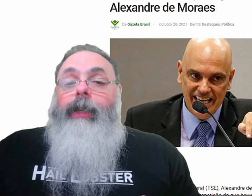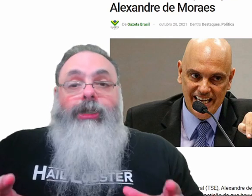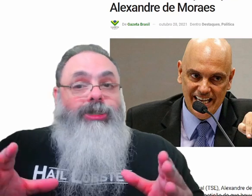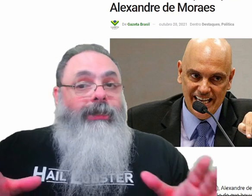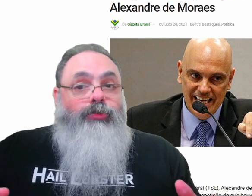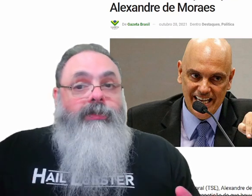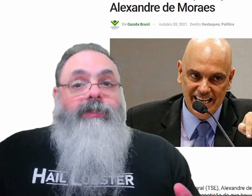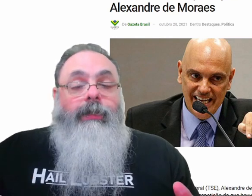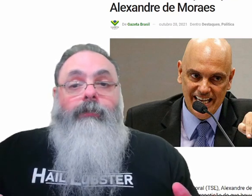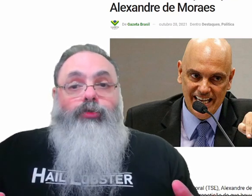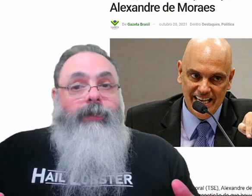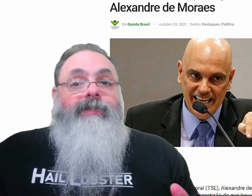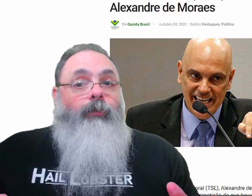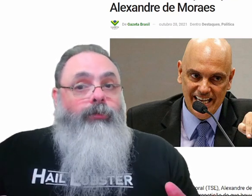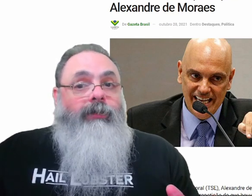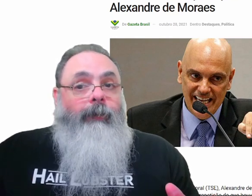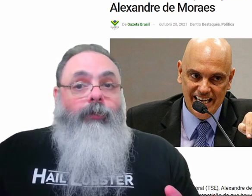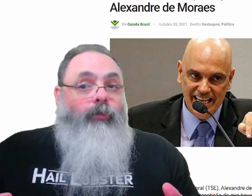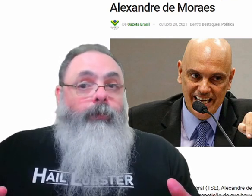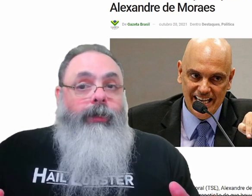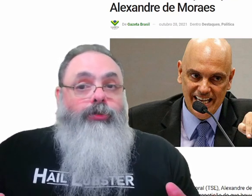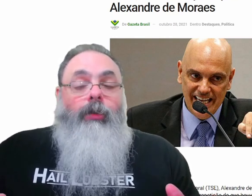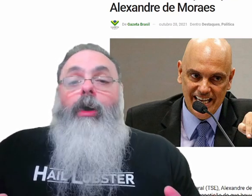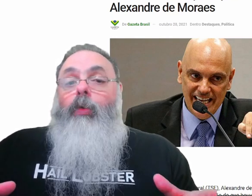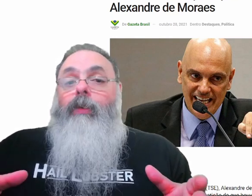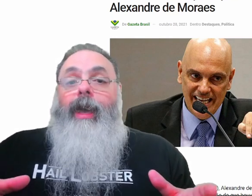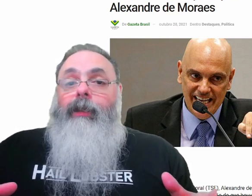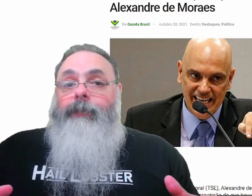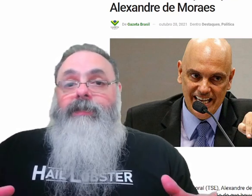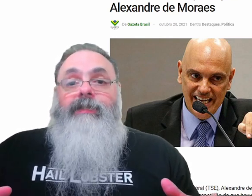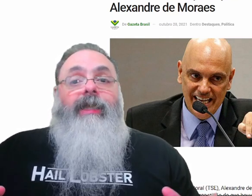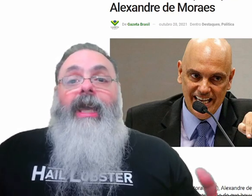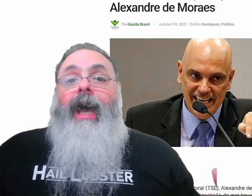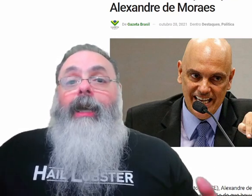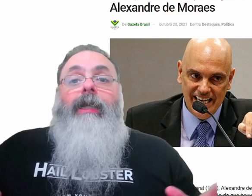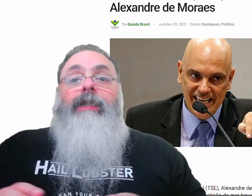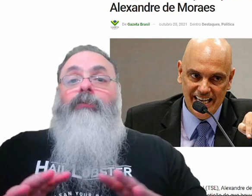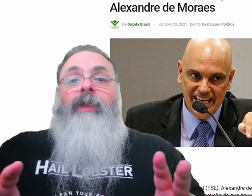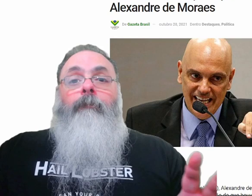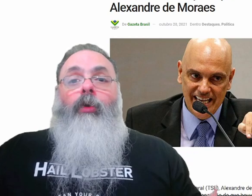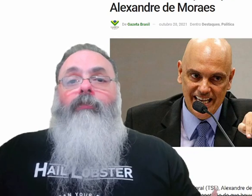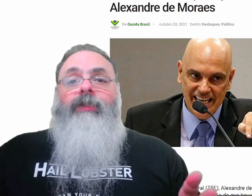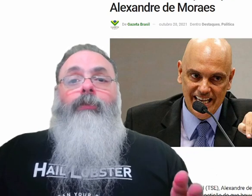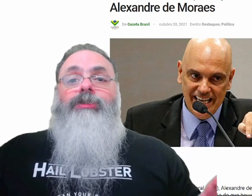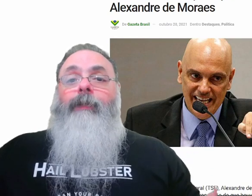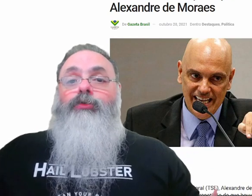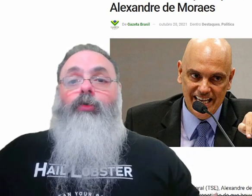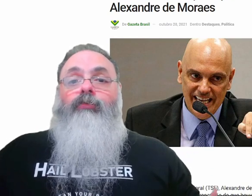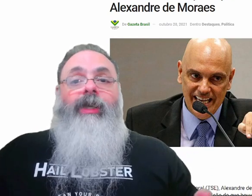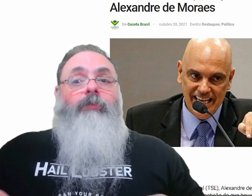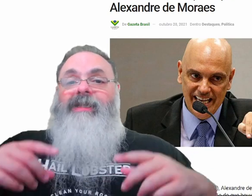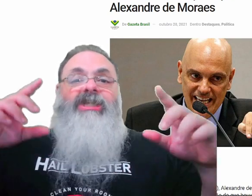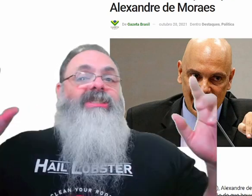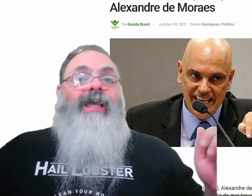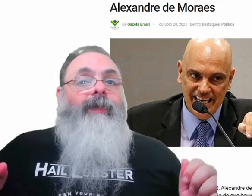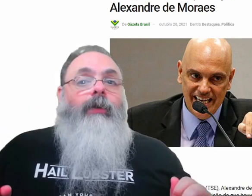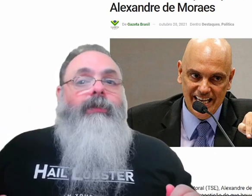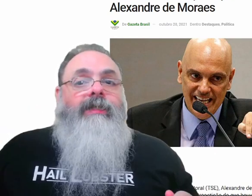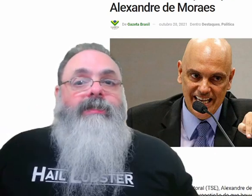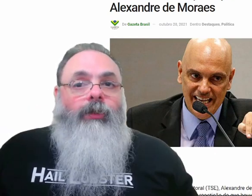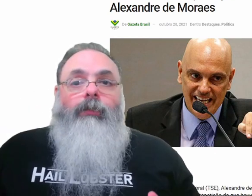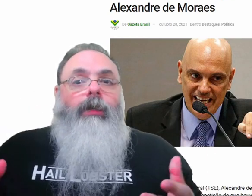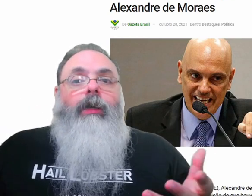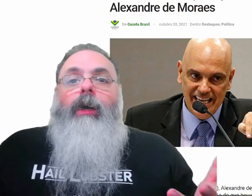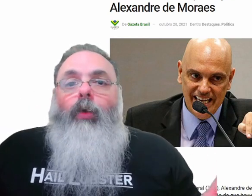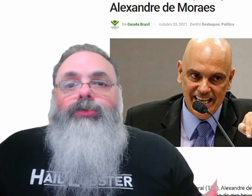criar confusão ele já deixou de ser juiz há muito tempo e o político um cara para dizer que a não tem prova então está absorvendo mas a gente